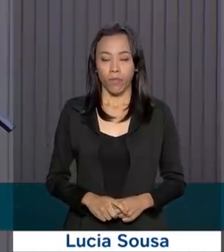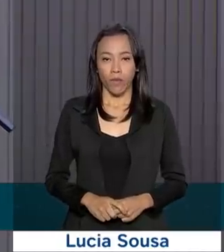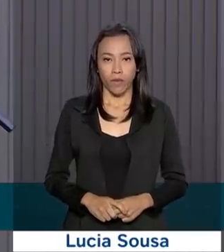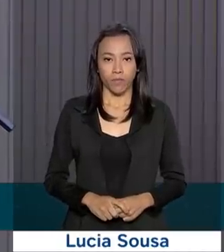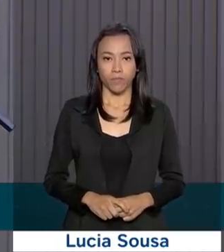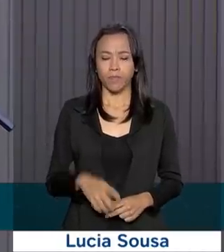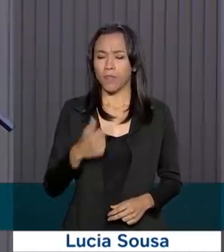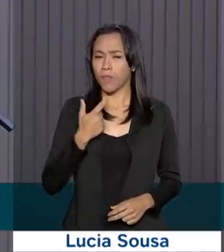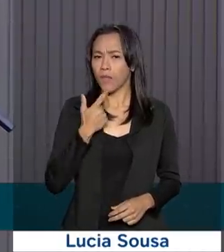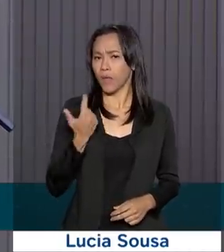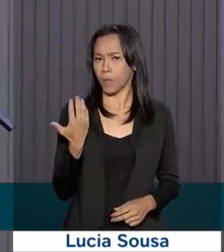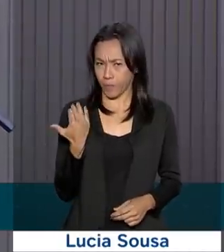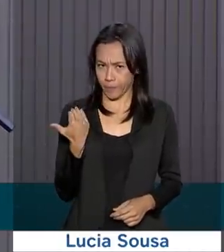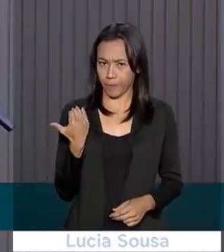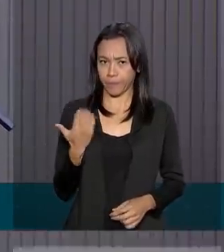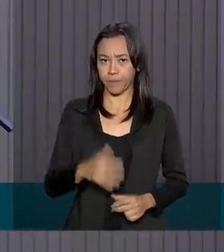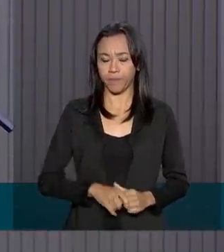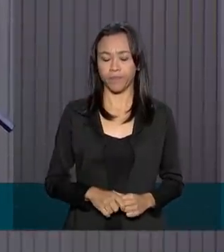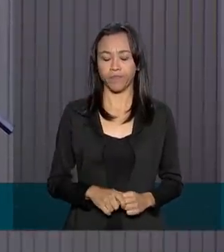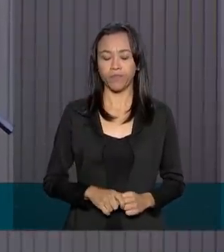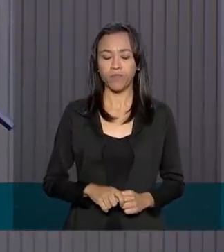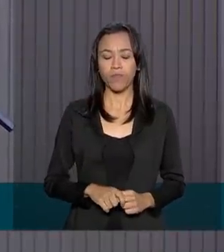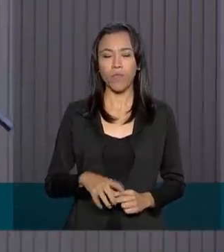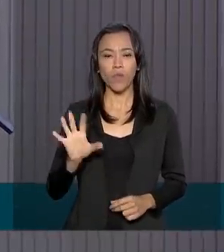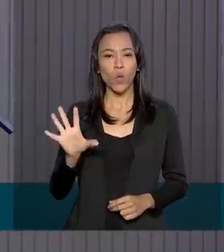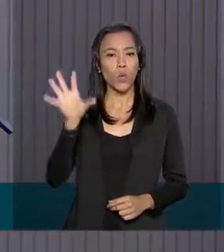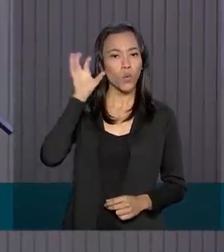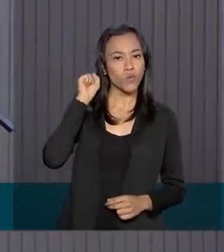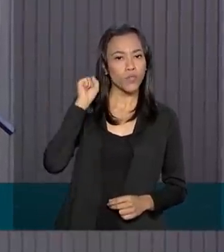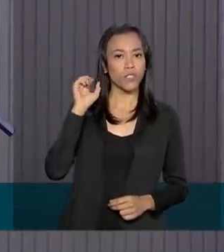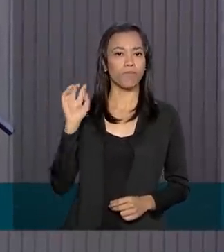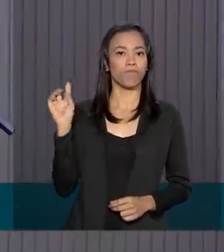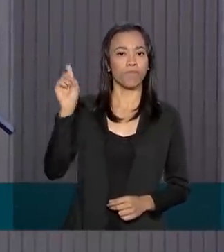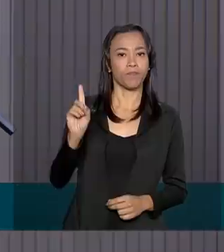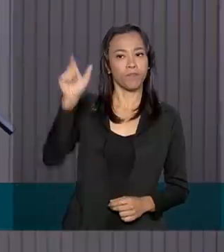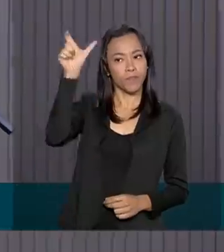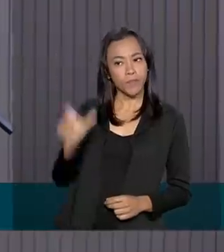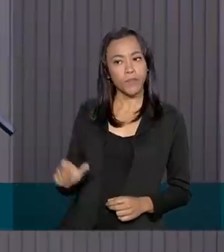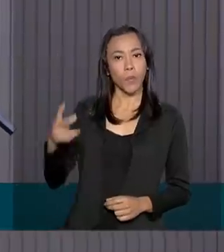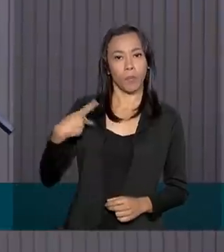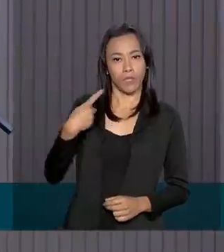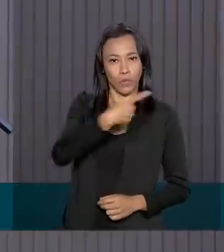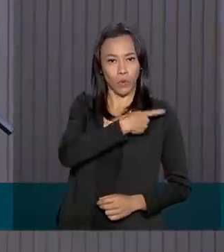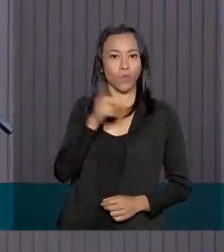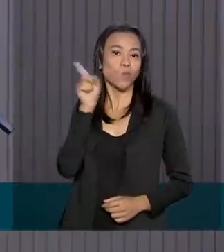Há pouco ouvi o pastor americano John Reid